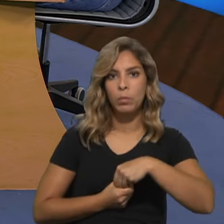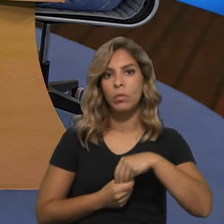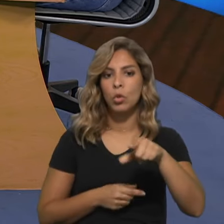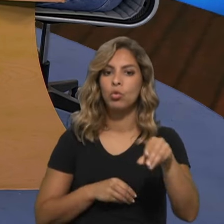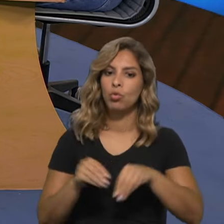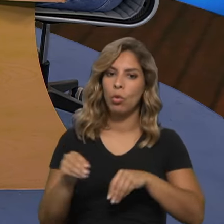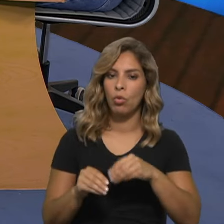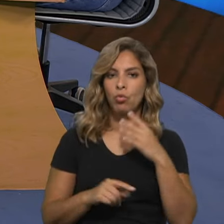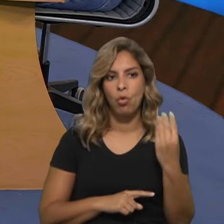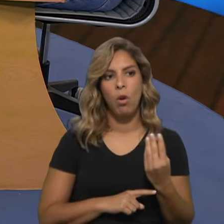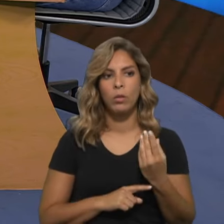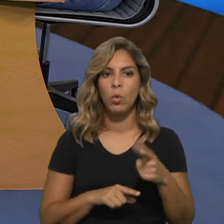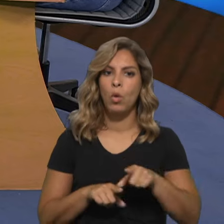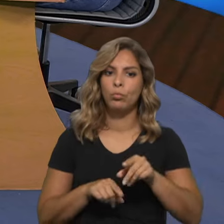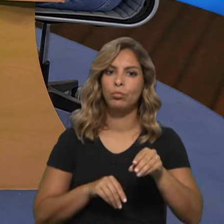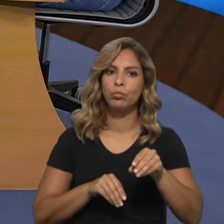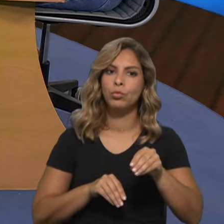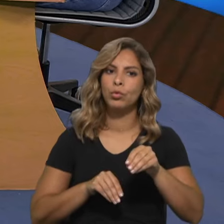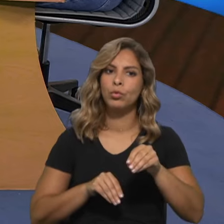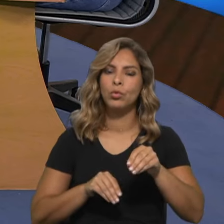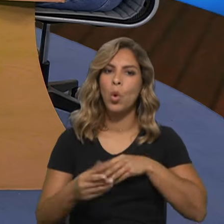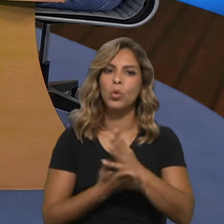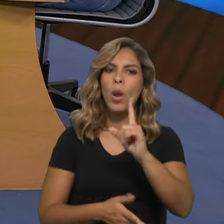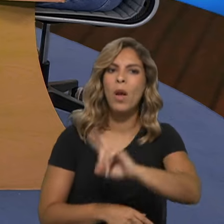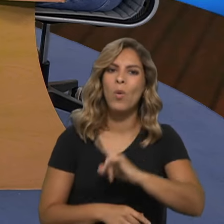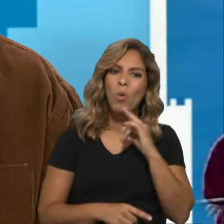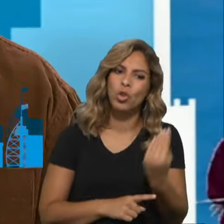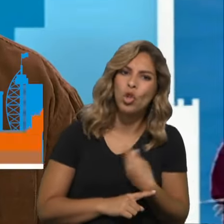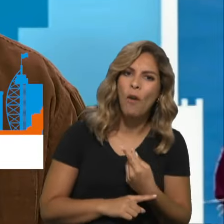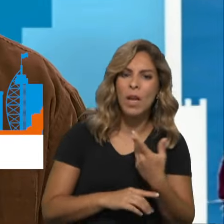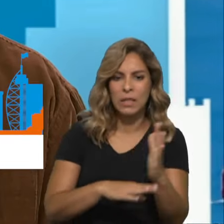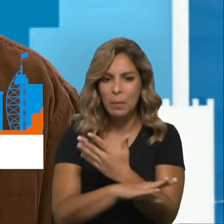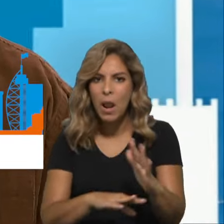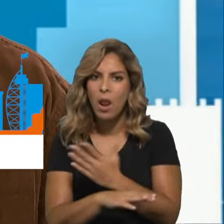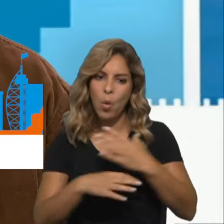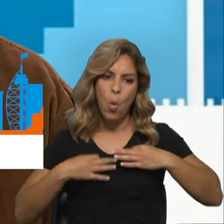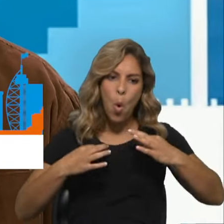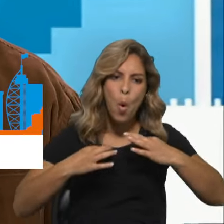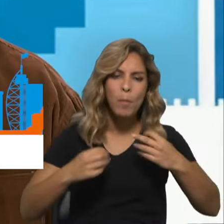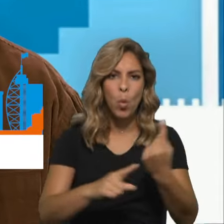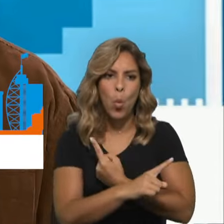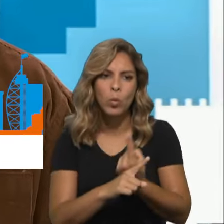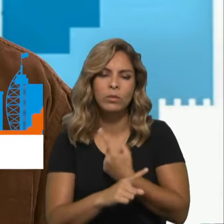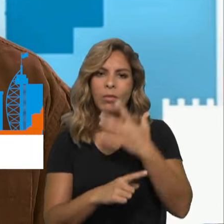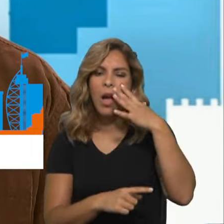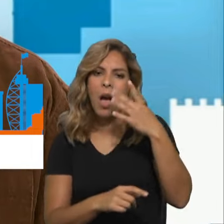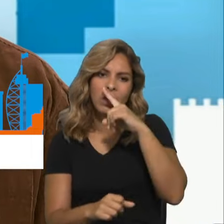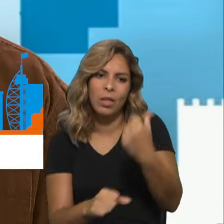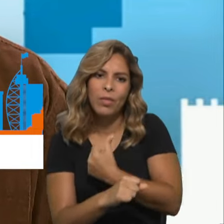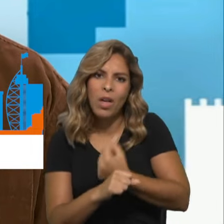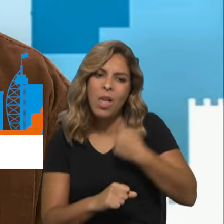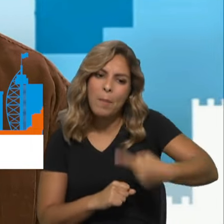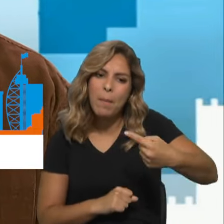protagonistas não apenas como voluntário que ajudam a separar roupa ou fazem atividades mais corriqueiras mas que assumam um protagonismo mesmo de